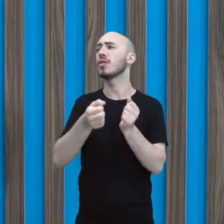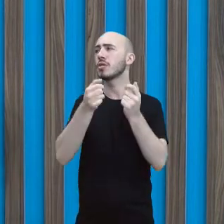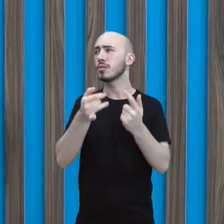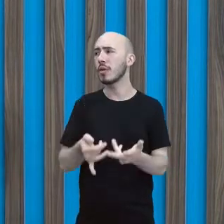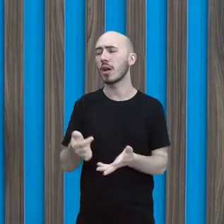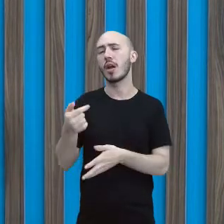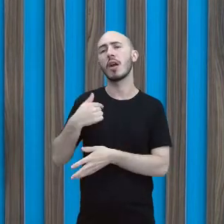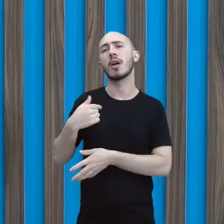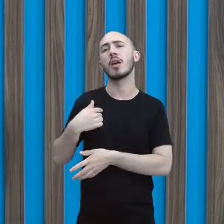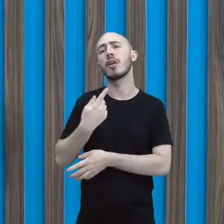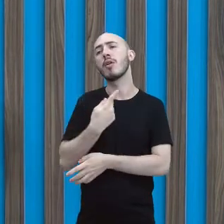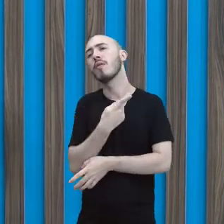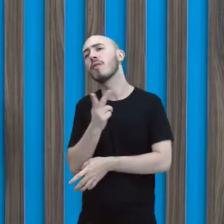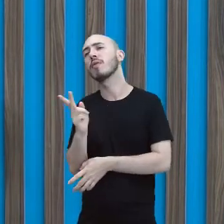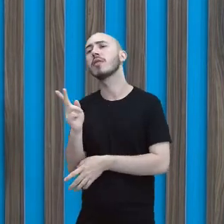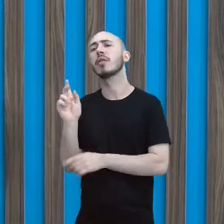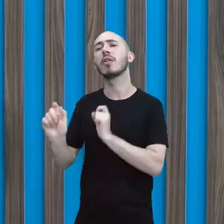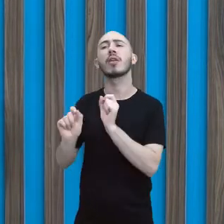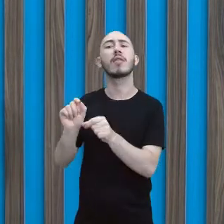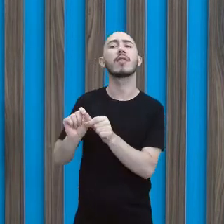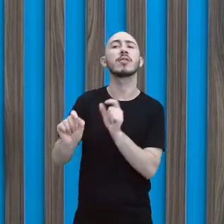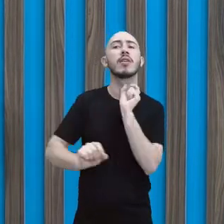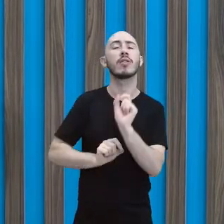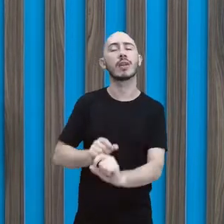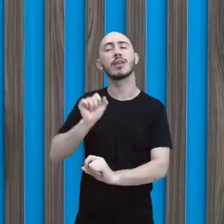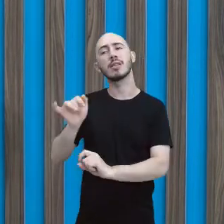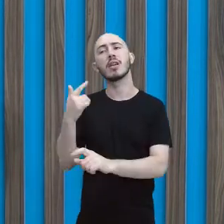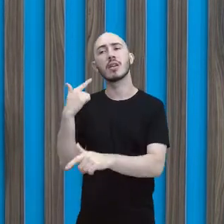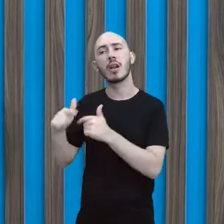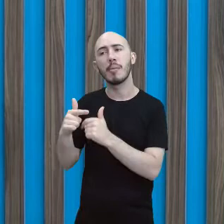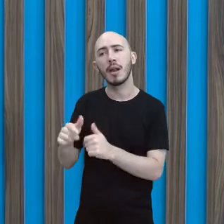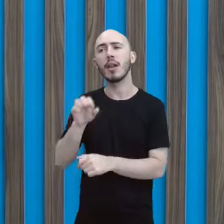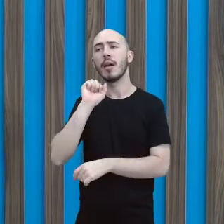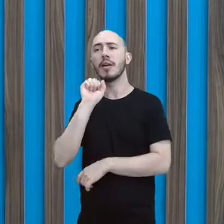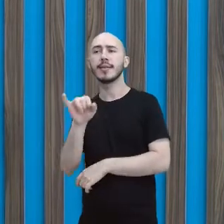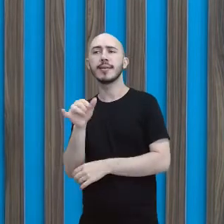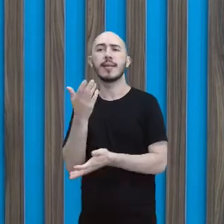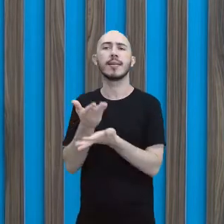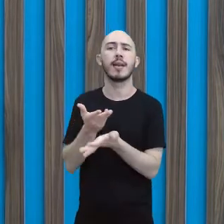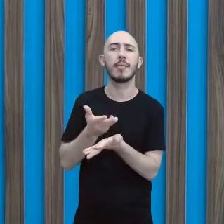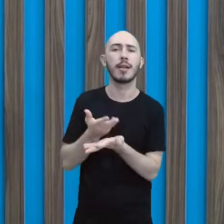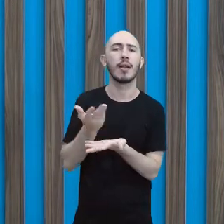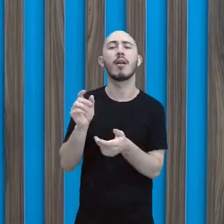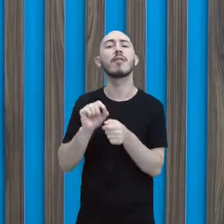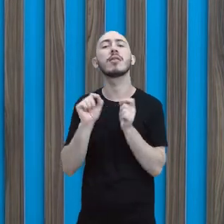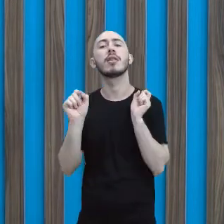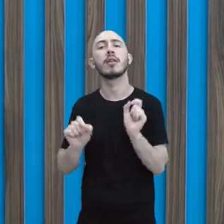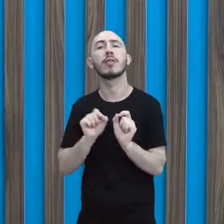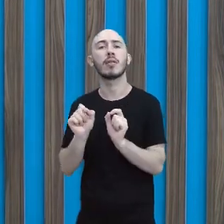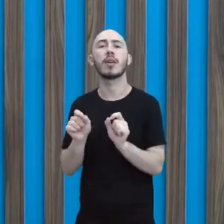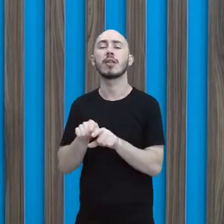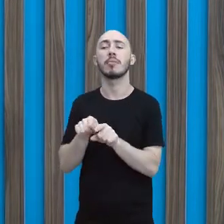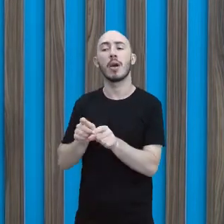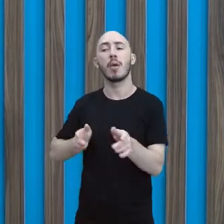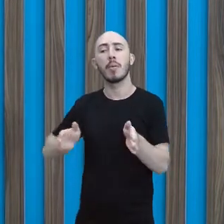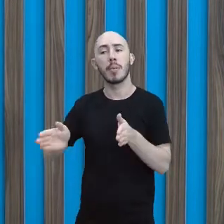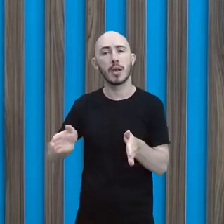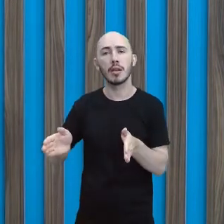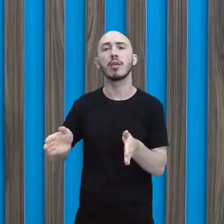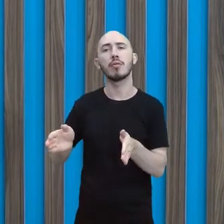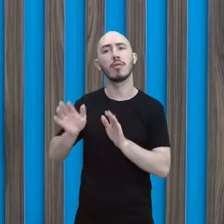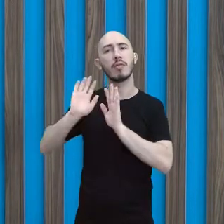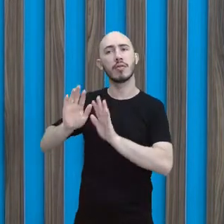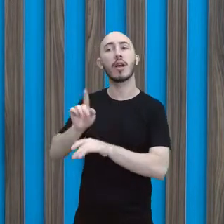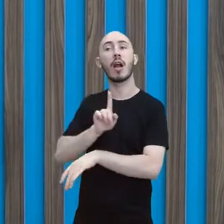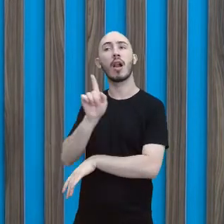é que eu vou fazer na Itália? Você vem a trabalho, você vem estudar, você vem fazer o quê? Quanto período você vai passar aqui? Toda essa